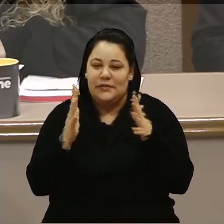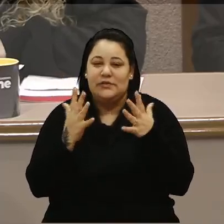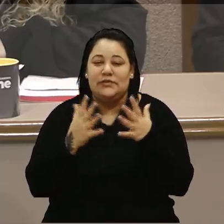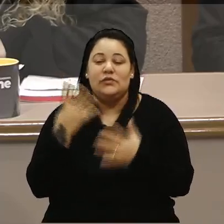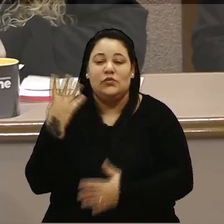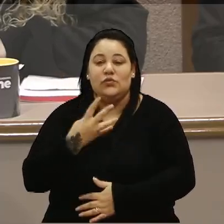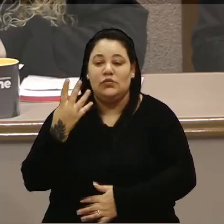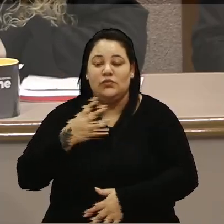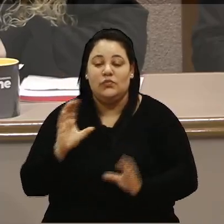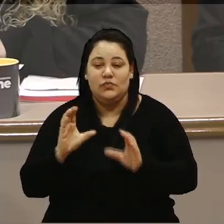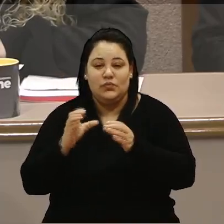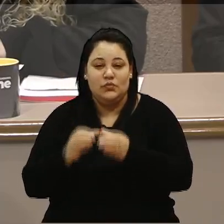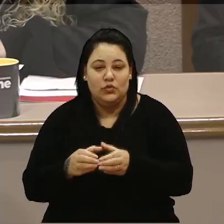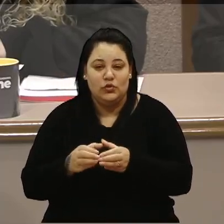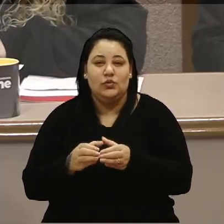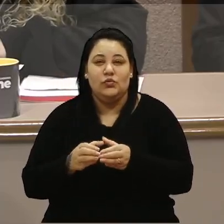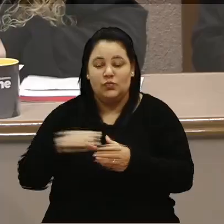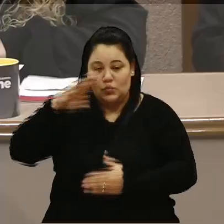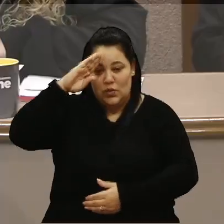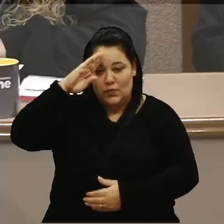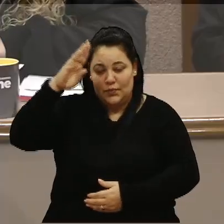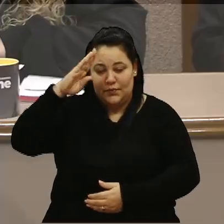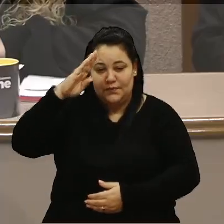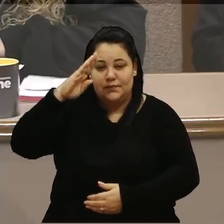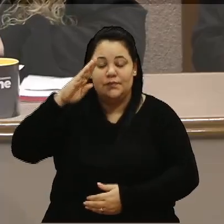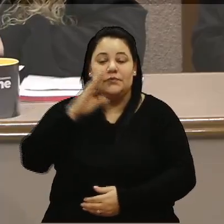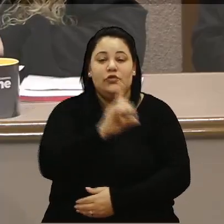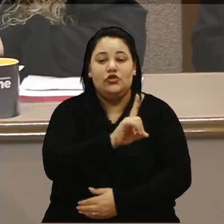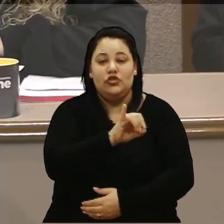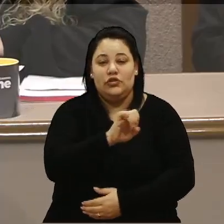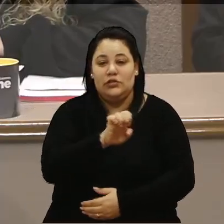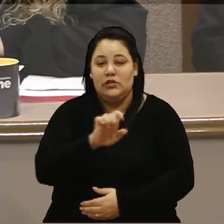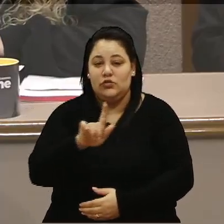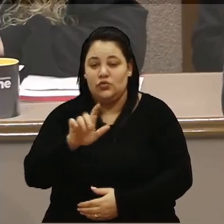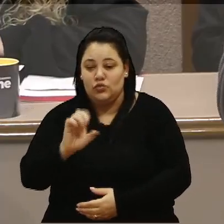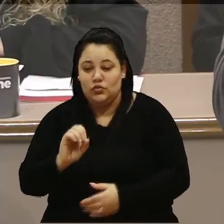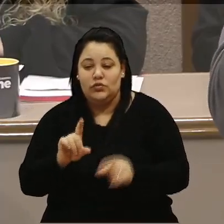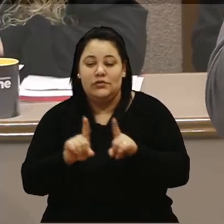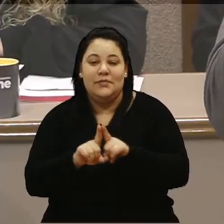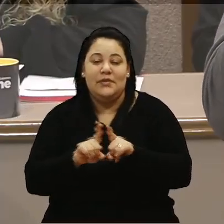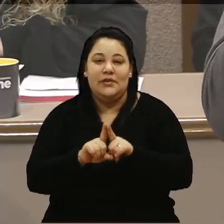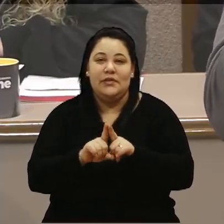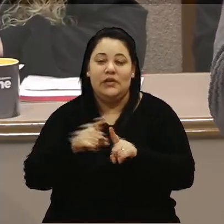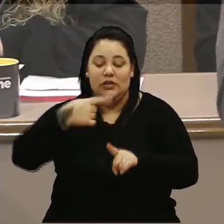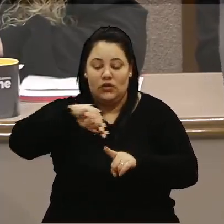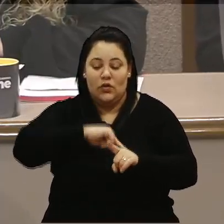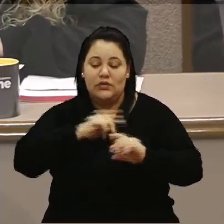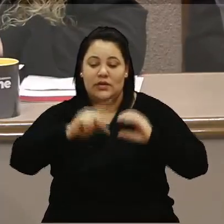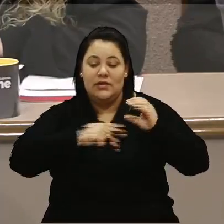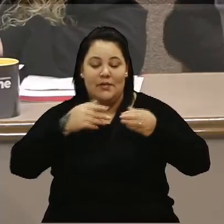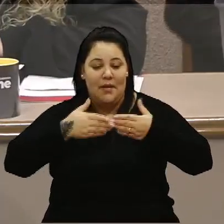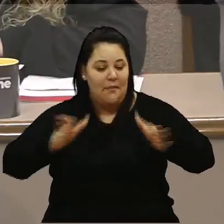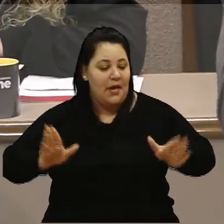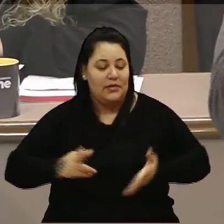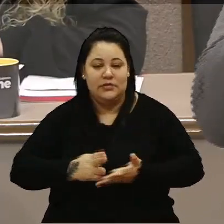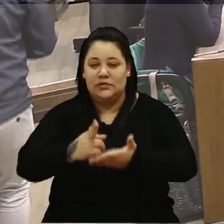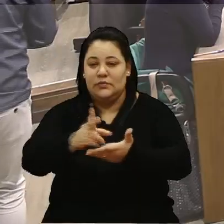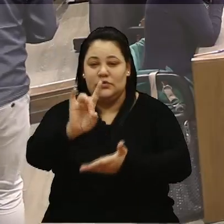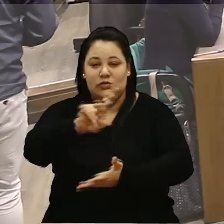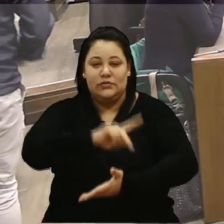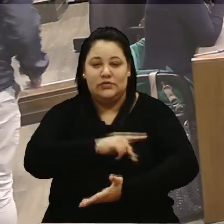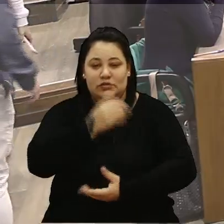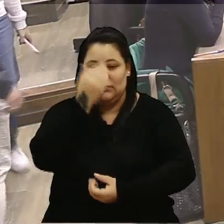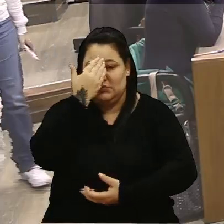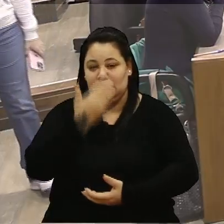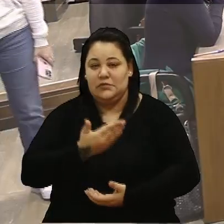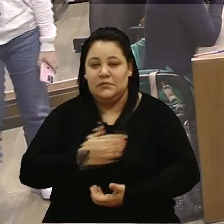Batalhão de Choque, ao comandante Diego Socol, né, e colocar essa casa sempre à disposição também. Era isso, senhor presidente.